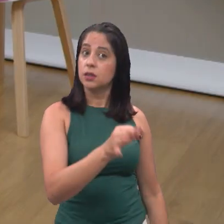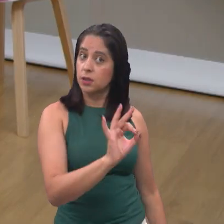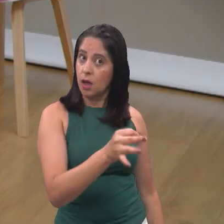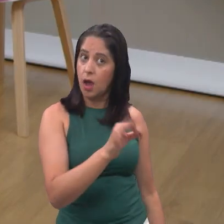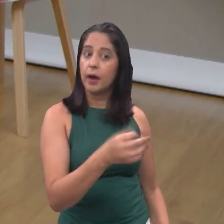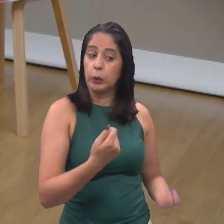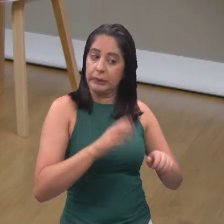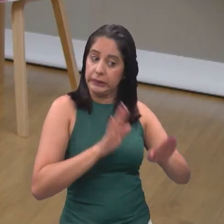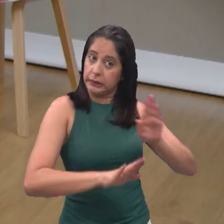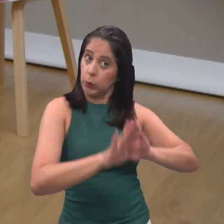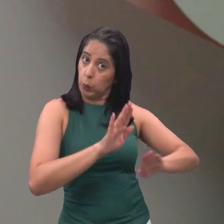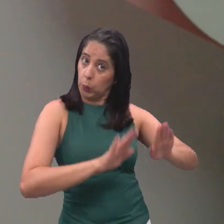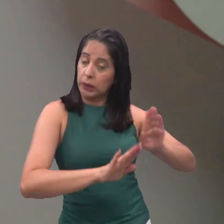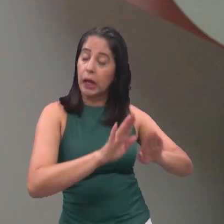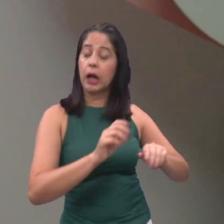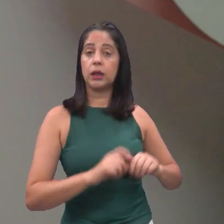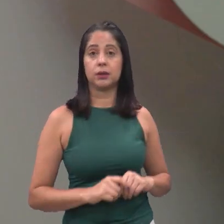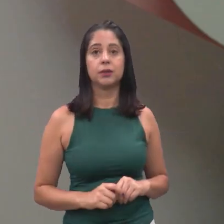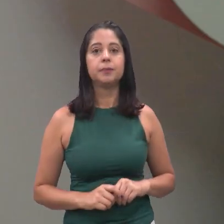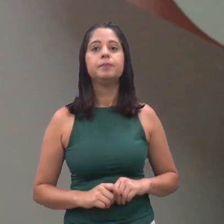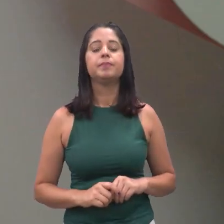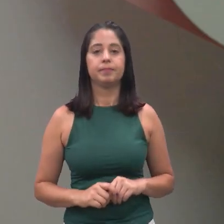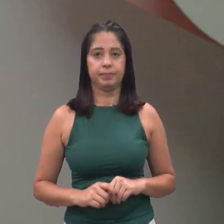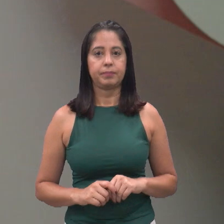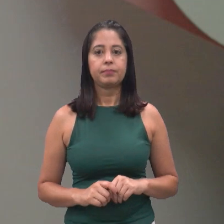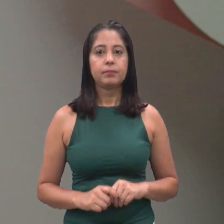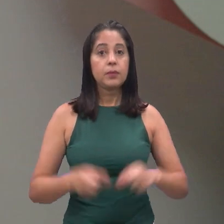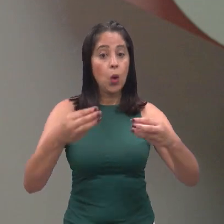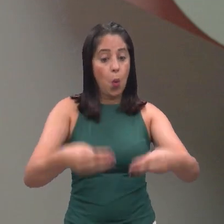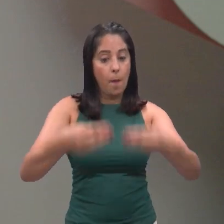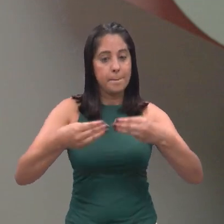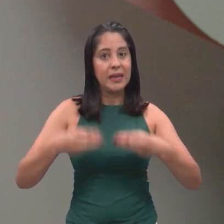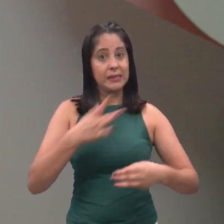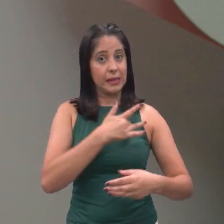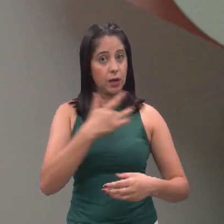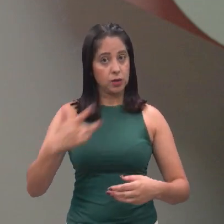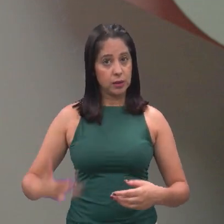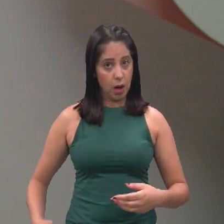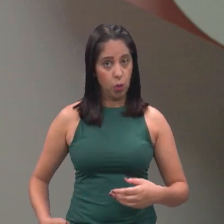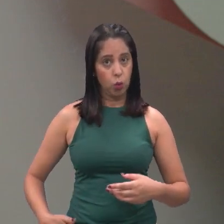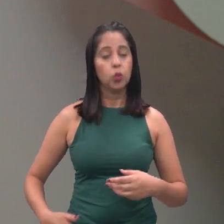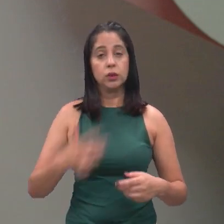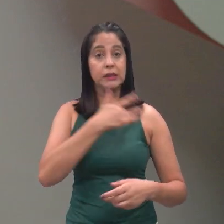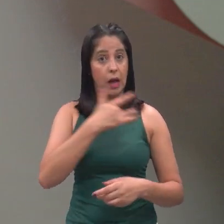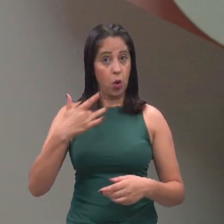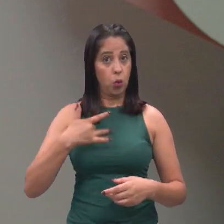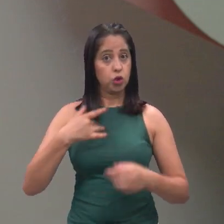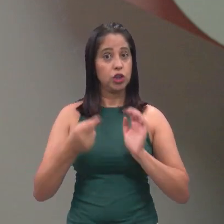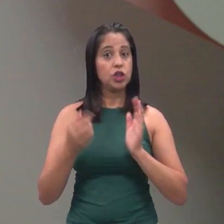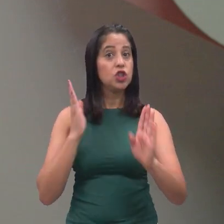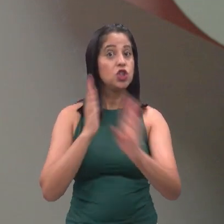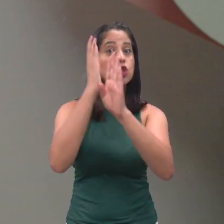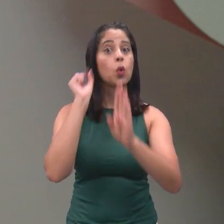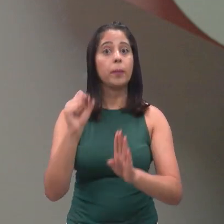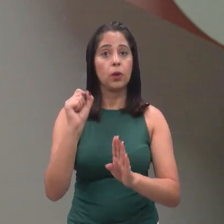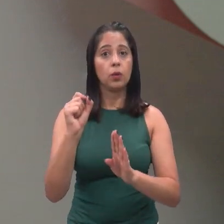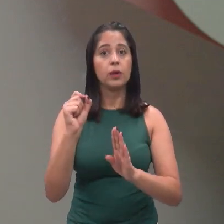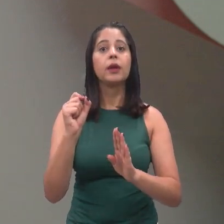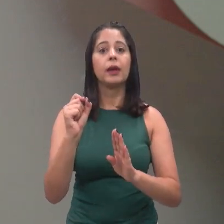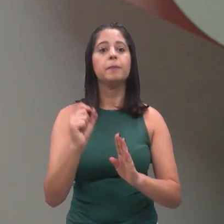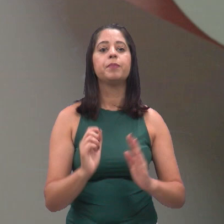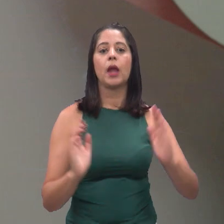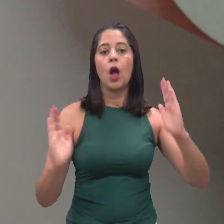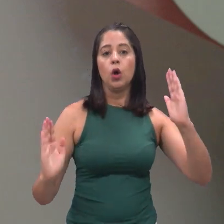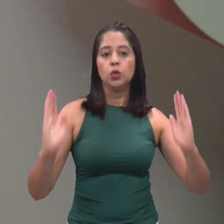essa faixa etária, né, doutora? E olha só, gente, o Ministério da Saúde registrou nos 5 primeiros